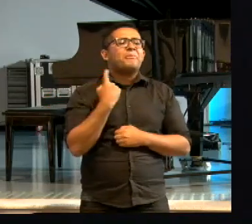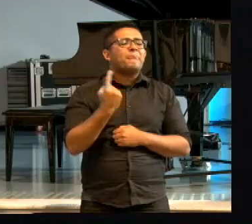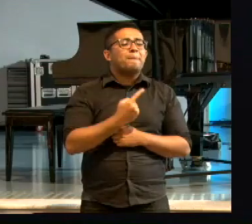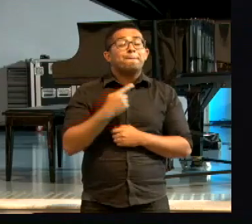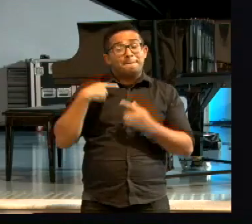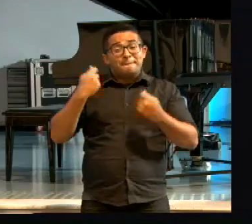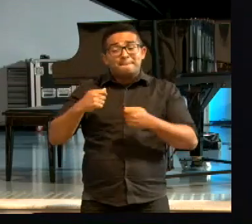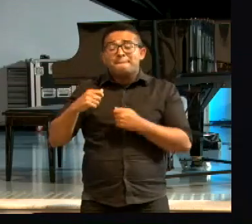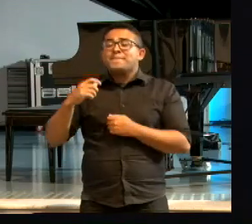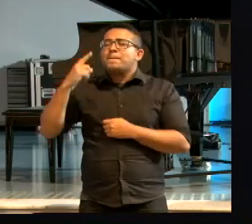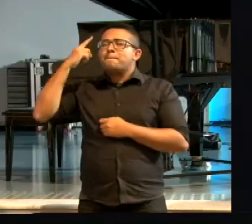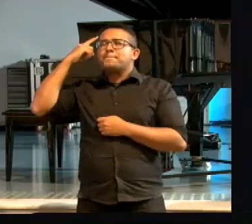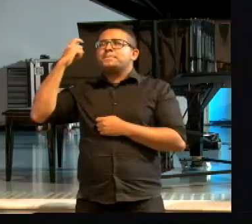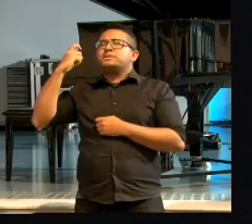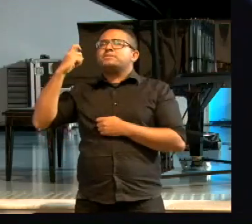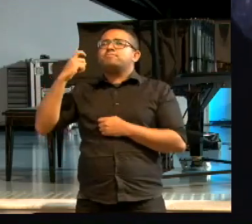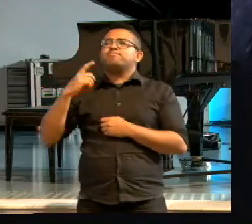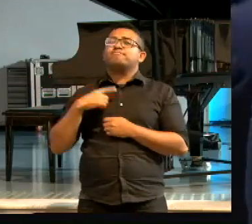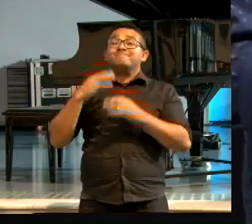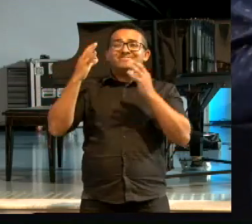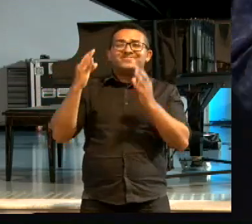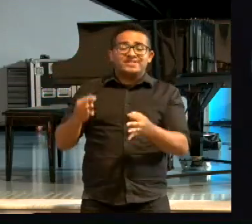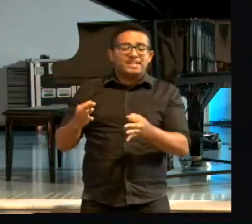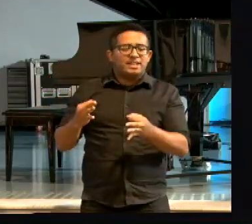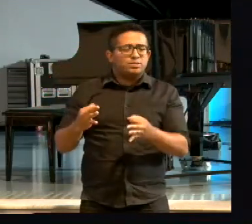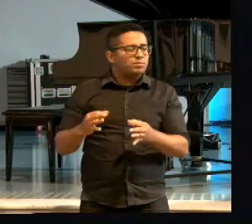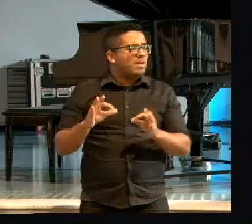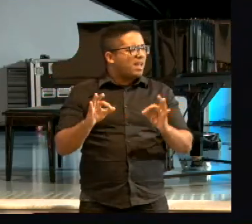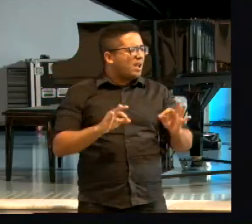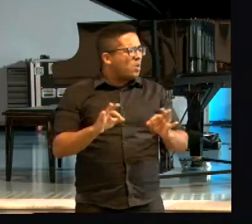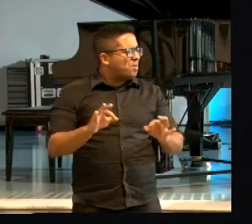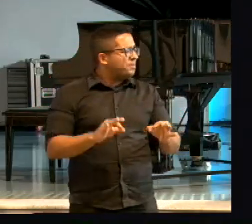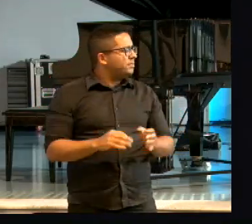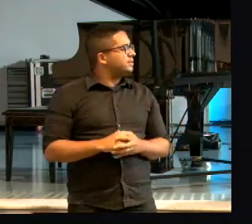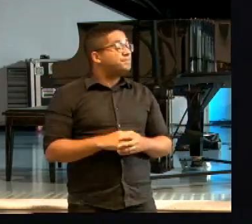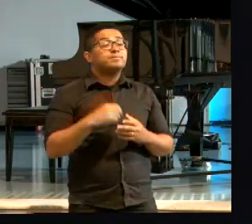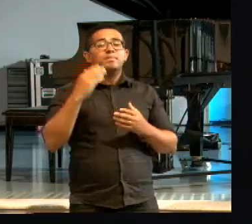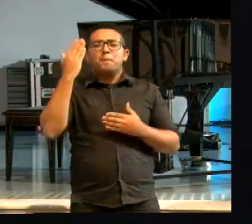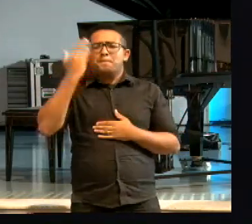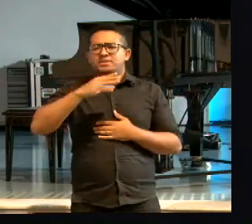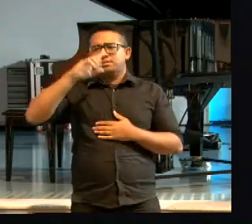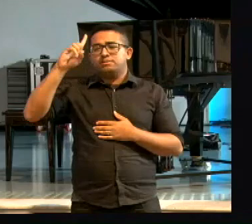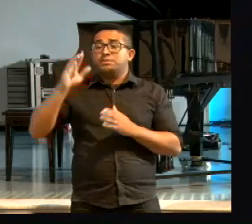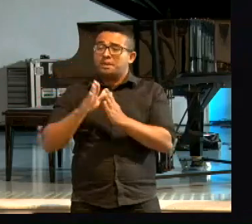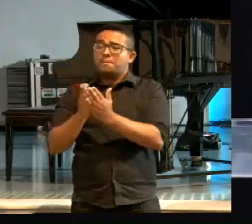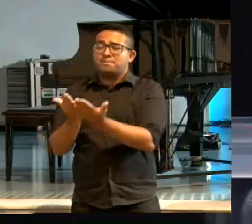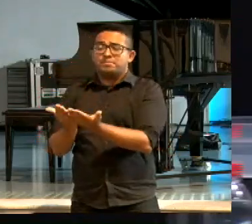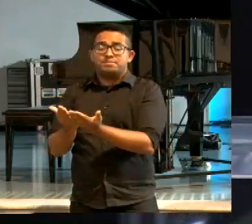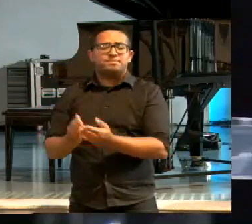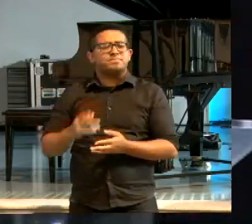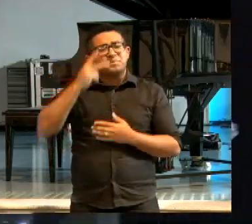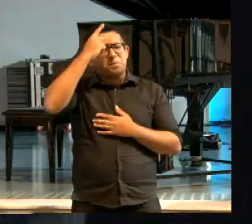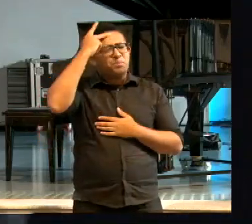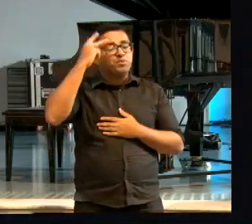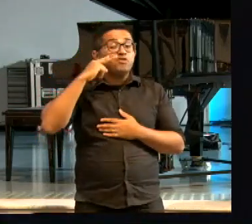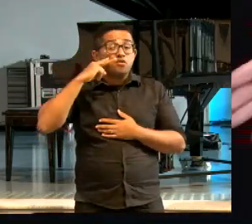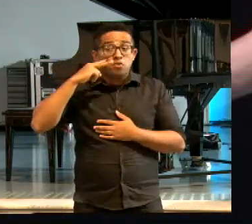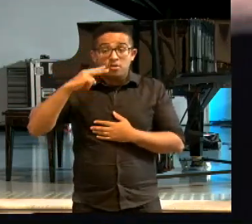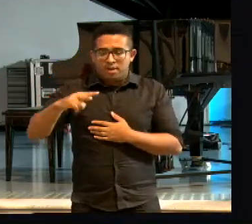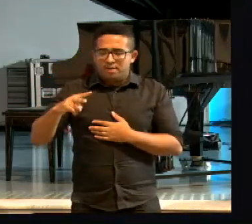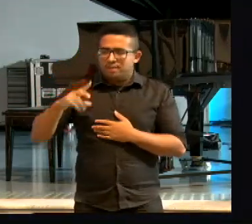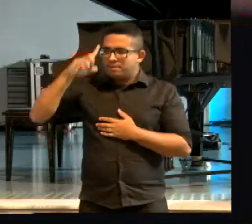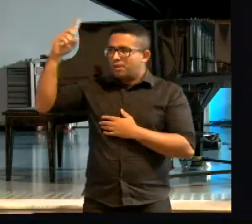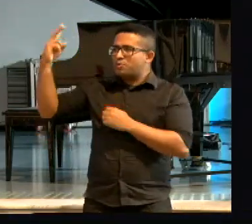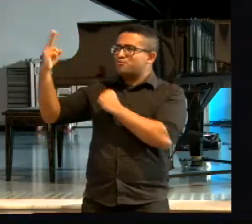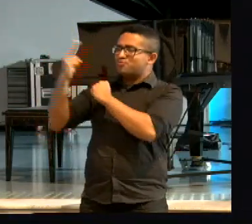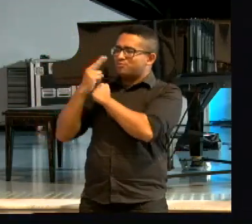fato, pensar isso de uma forma correta, adequada, dentro do padrão bíblico. Uma pessoa que está olhando para essa provisão que